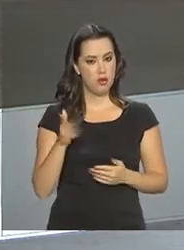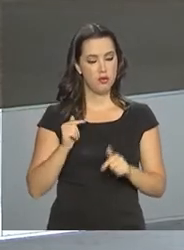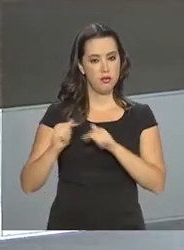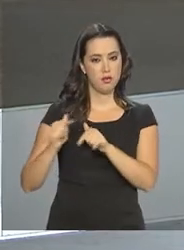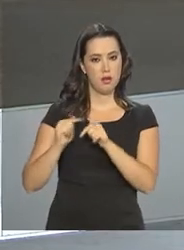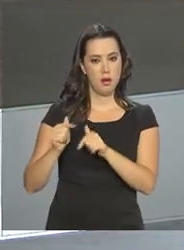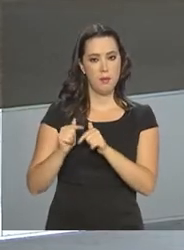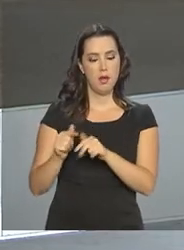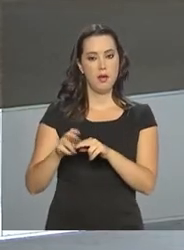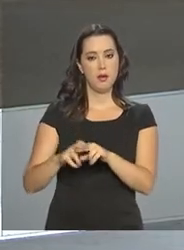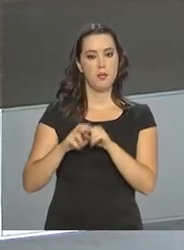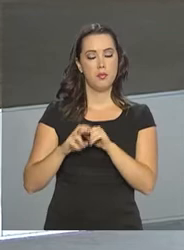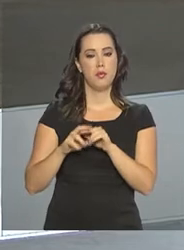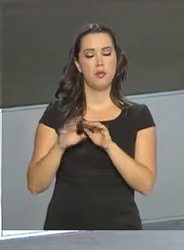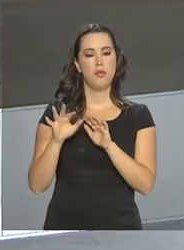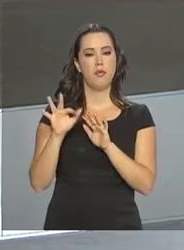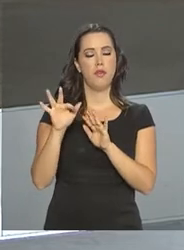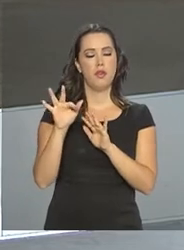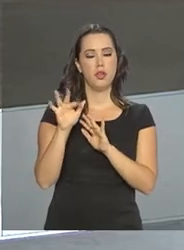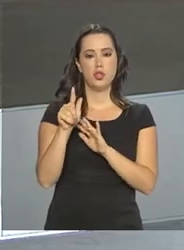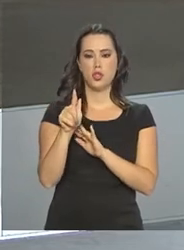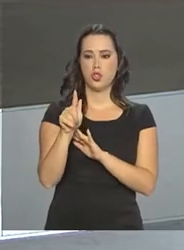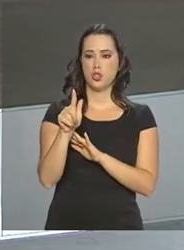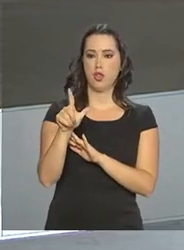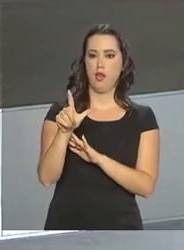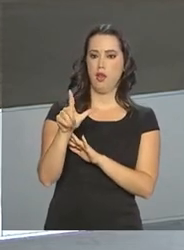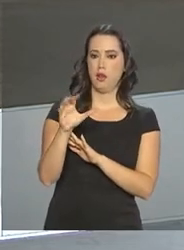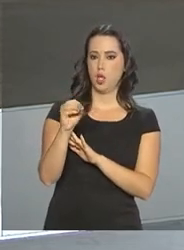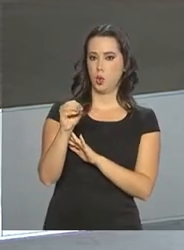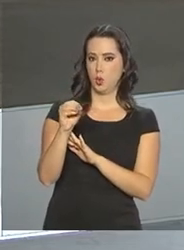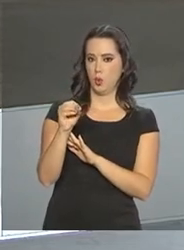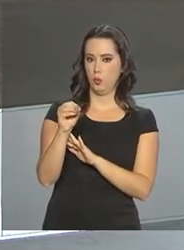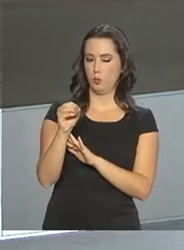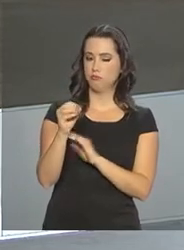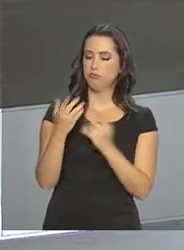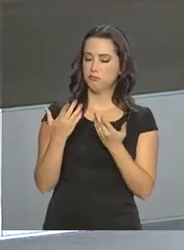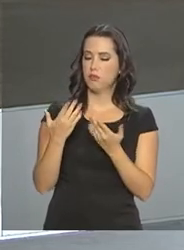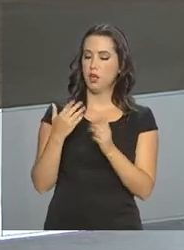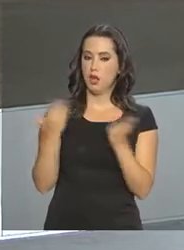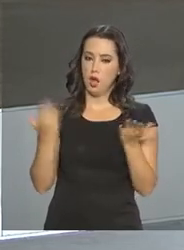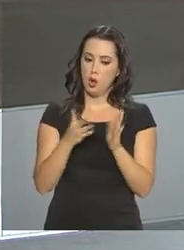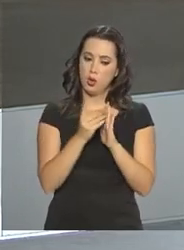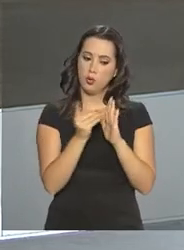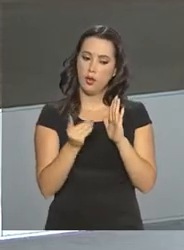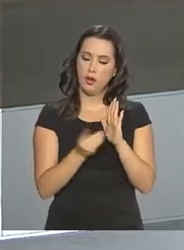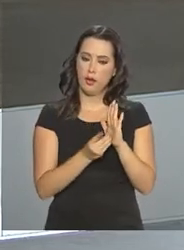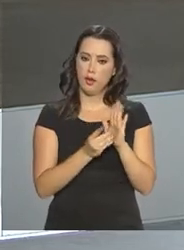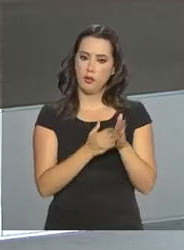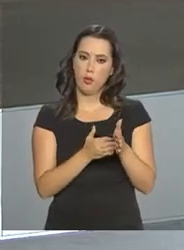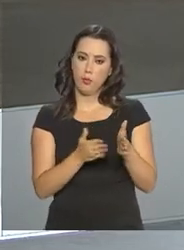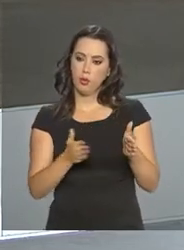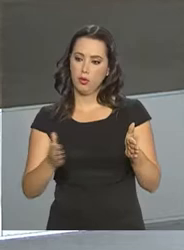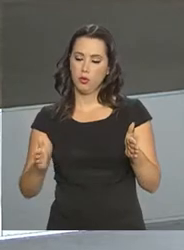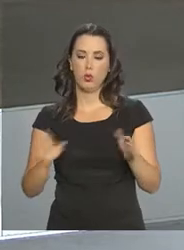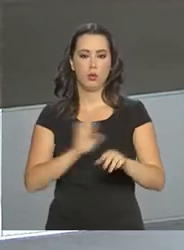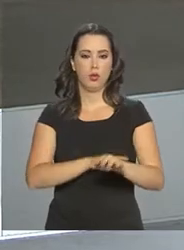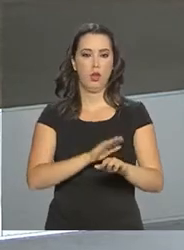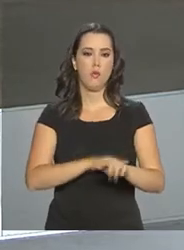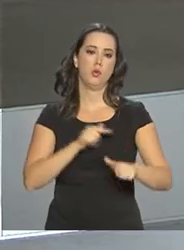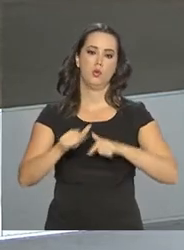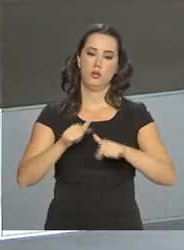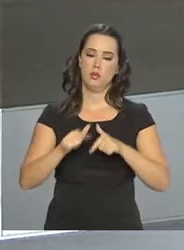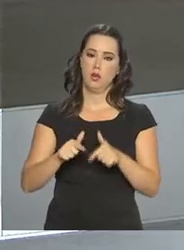geórgia região e o decreto aumentou o prazo desta atuação a gente lembra que pelo menos